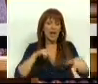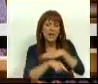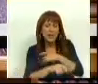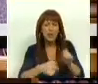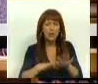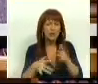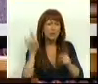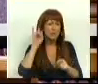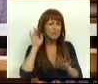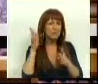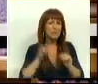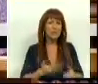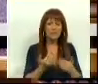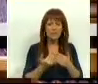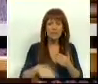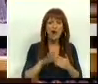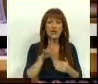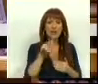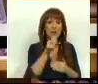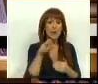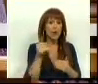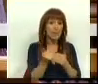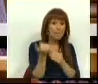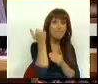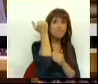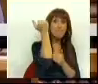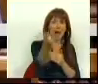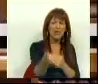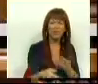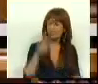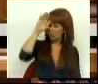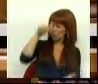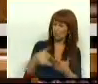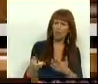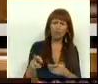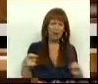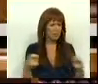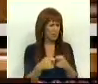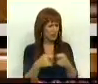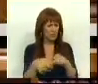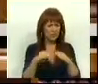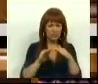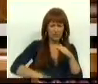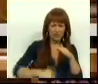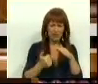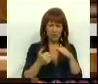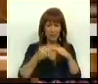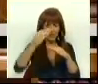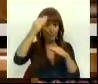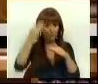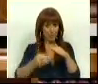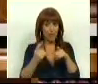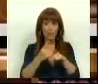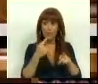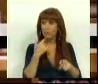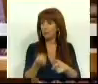pela módica quantia de mais de 1.000 €. Conclusão: a taxa de ligação situa-se abaixo dos 50%,